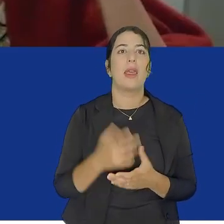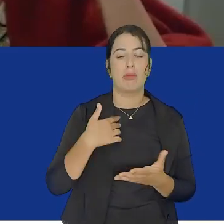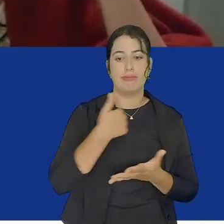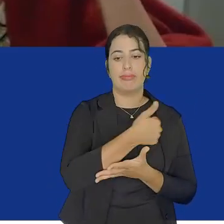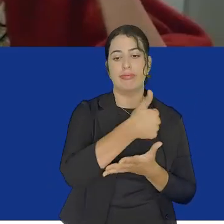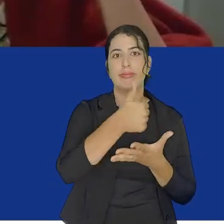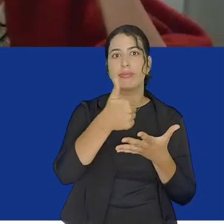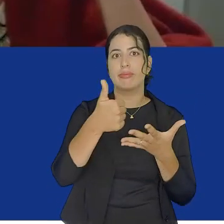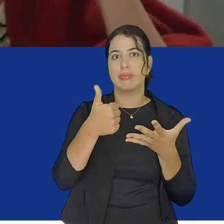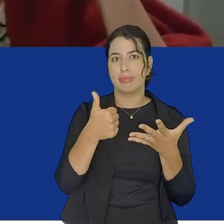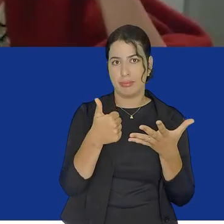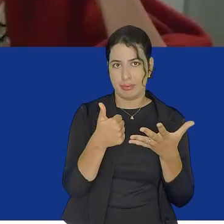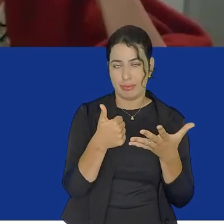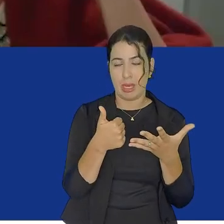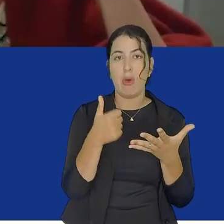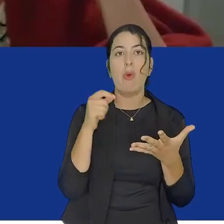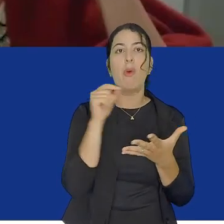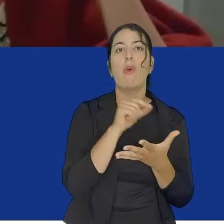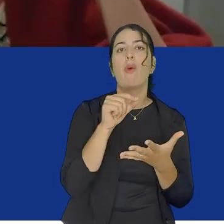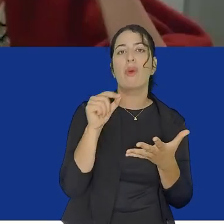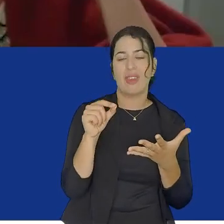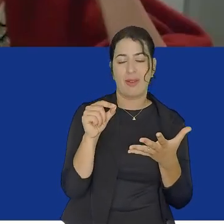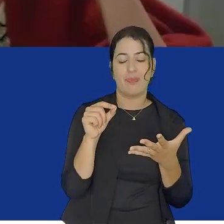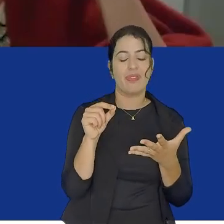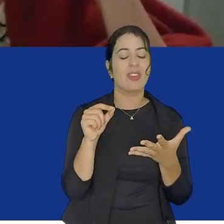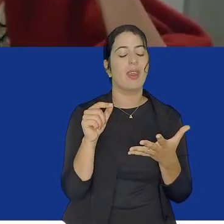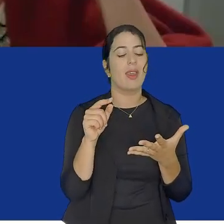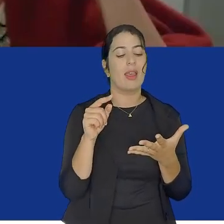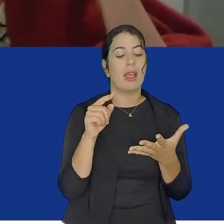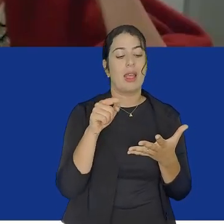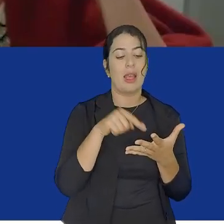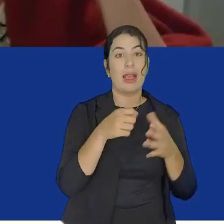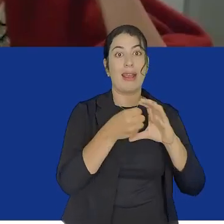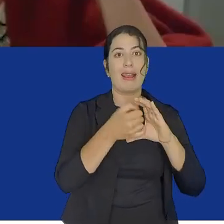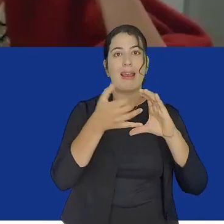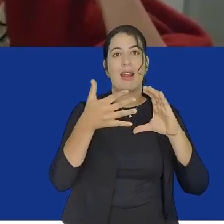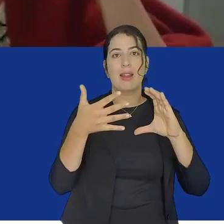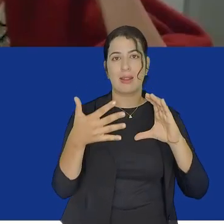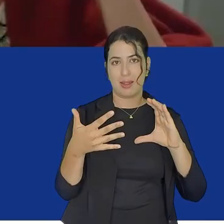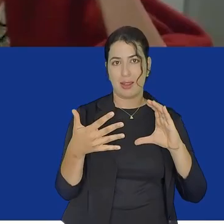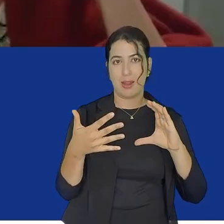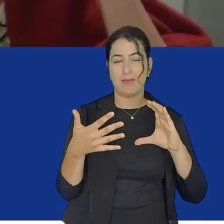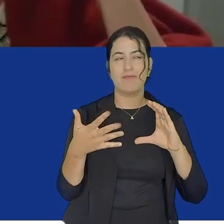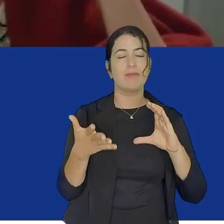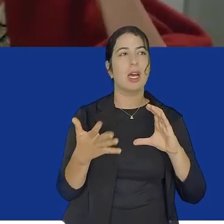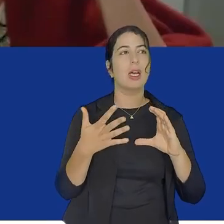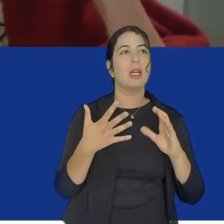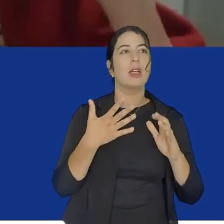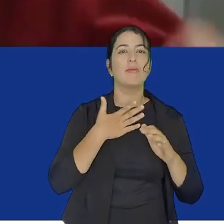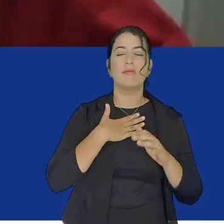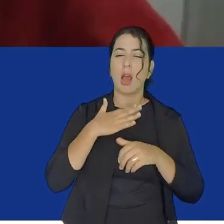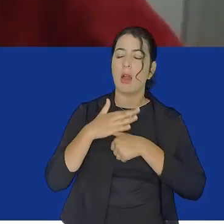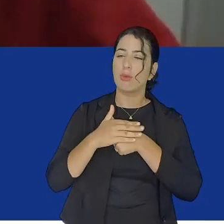falo feminino, não quero dizer de mulheres, né, porque o feminino e o masculino estão dentro da gente, mas as características que são mais intuitivas, mais do acolhimento,